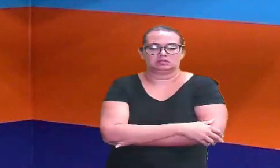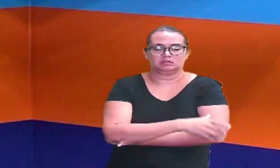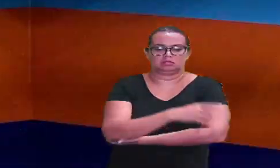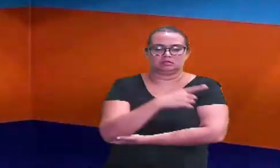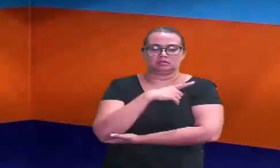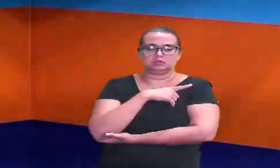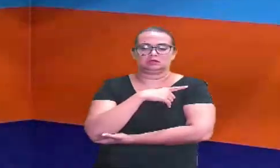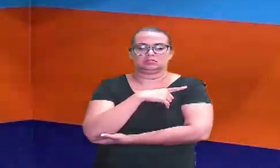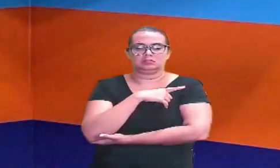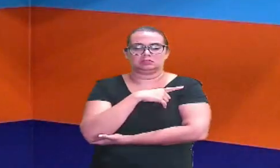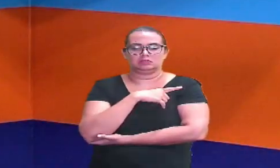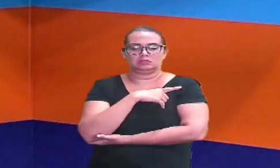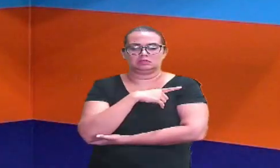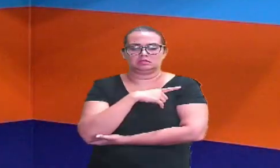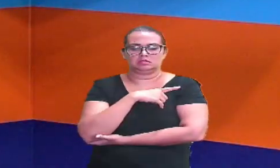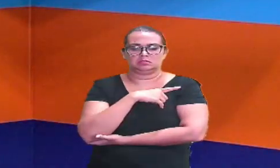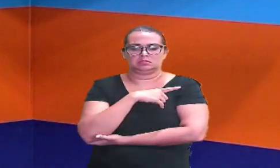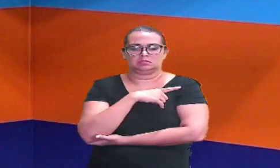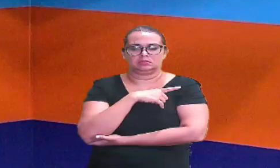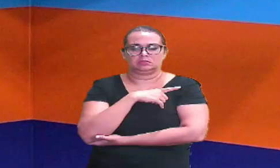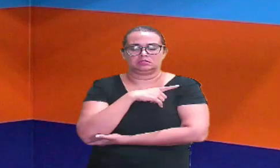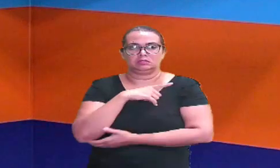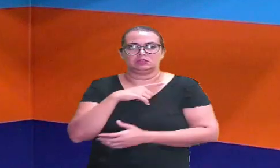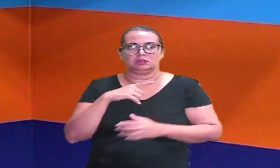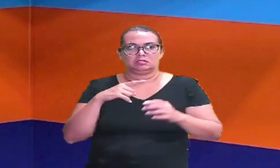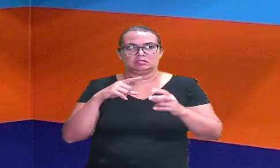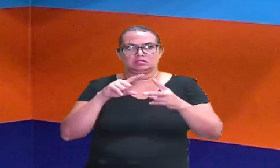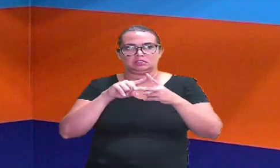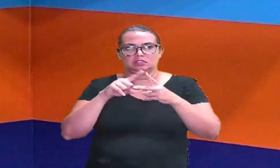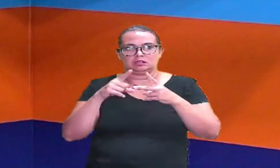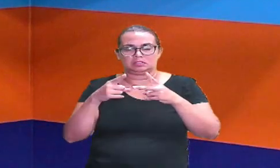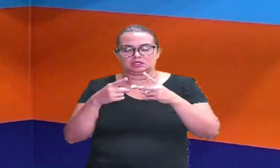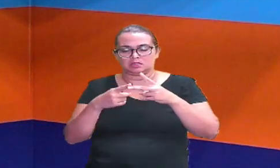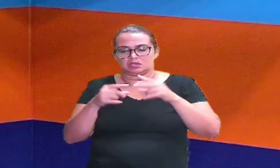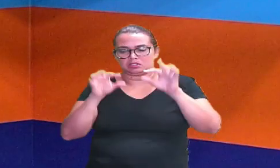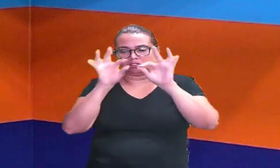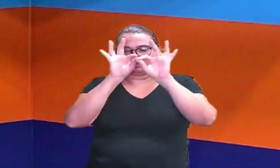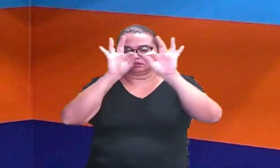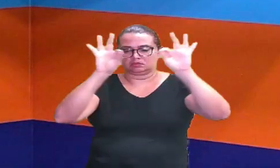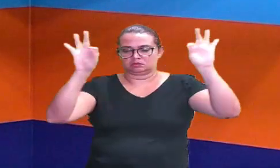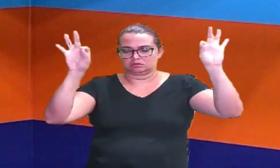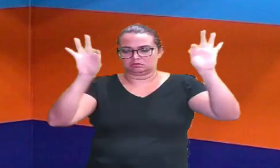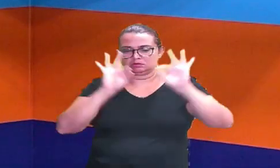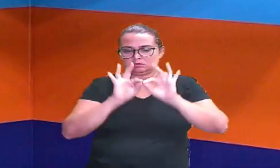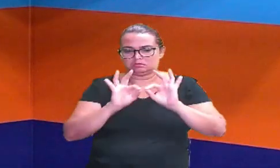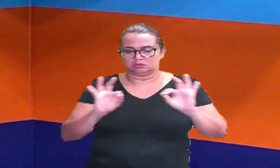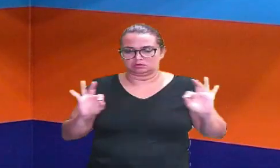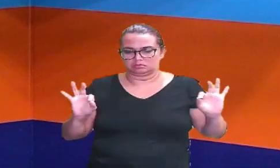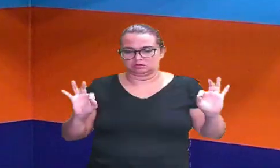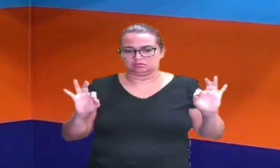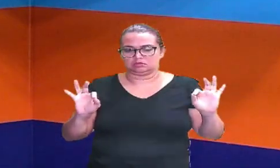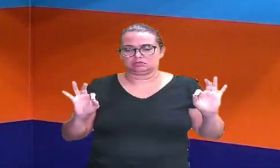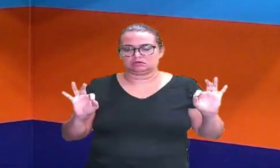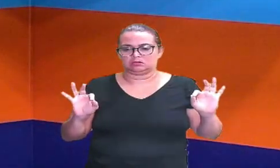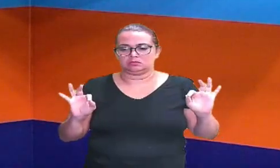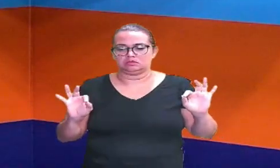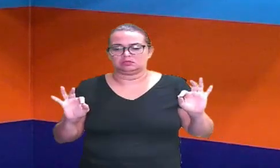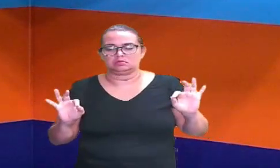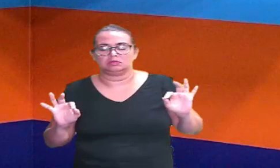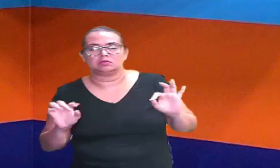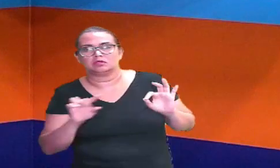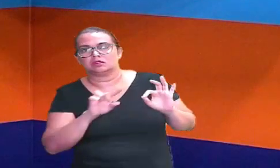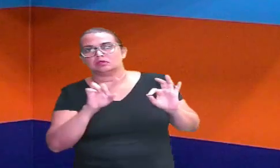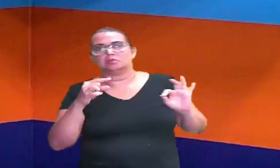ângulos de duas retas, a retinha de cima, eu